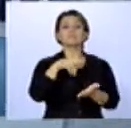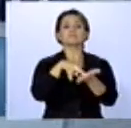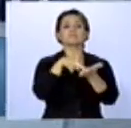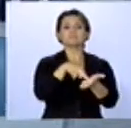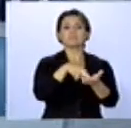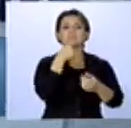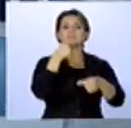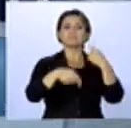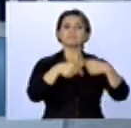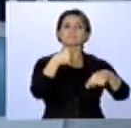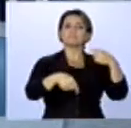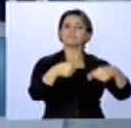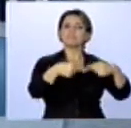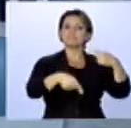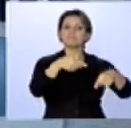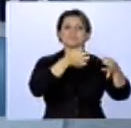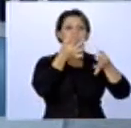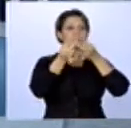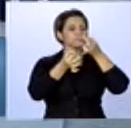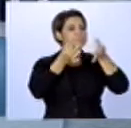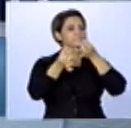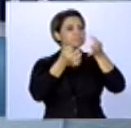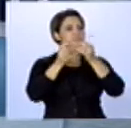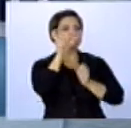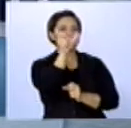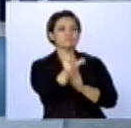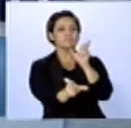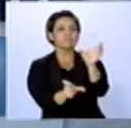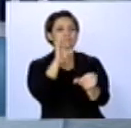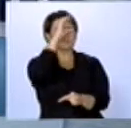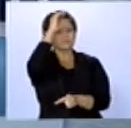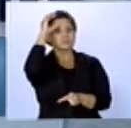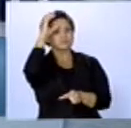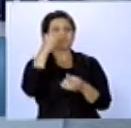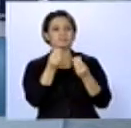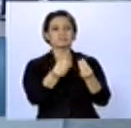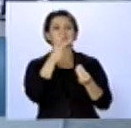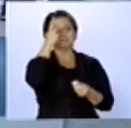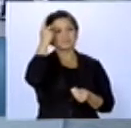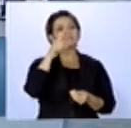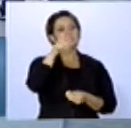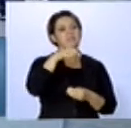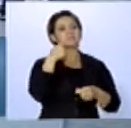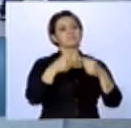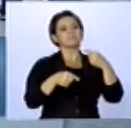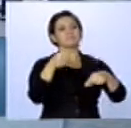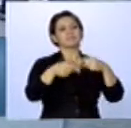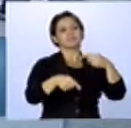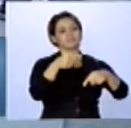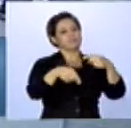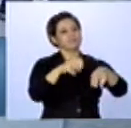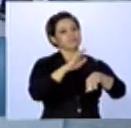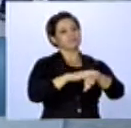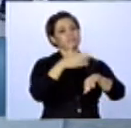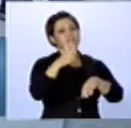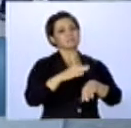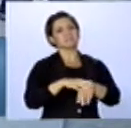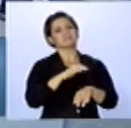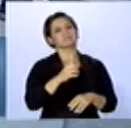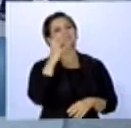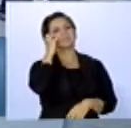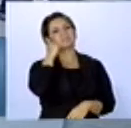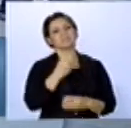debate fortalecer a cidadania certamente essa discussão vale mais do que a doação